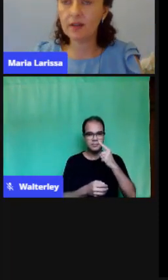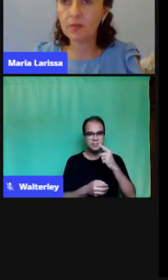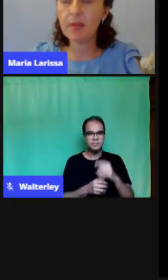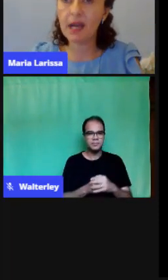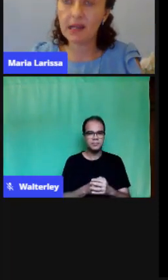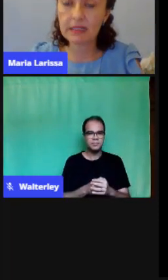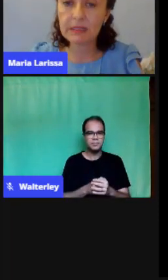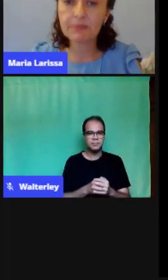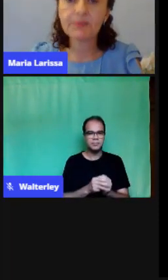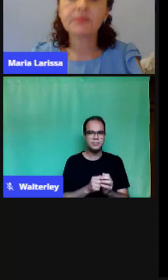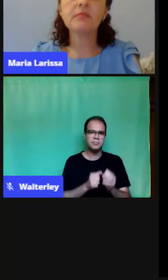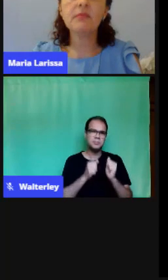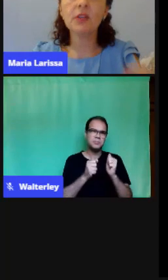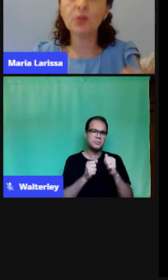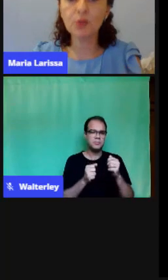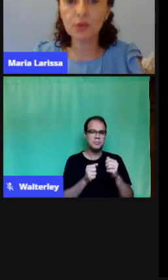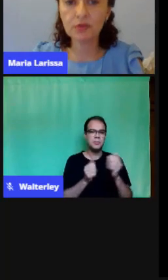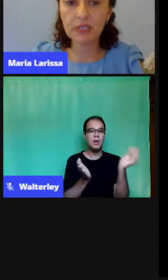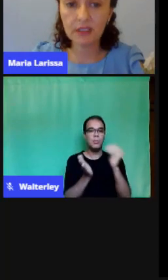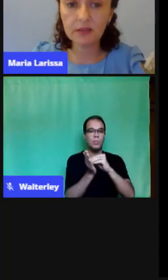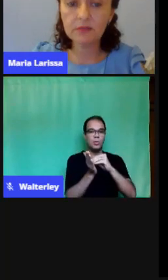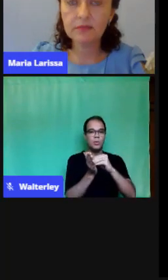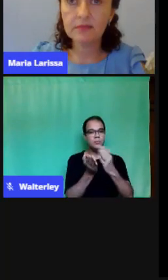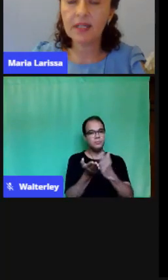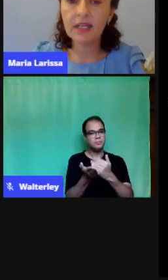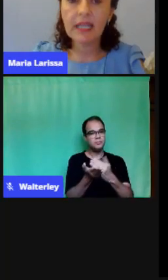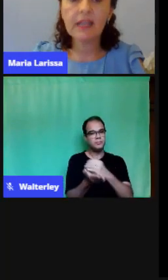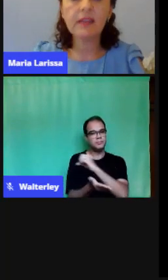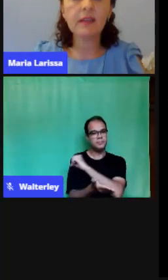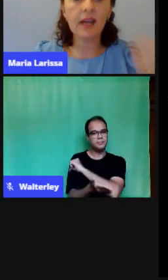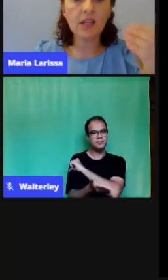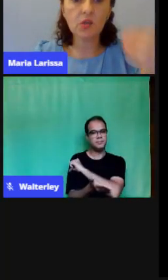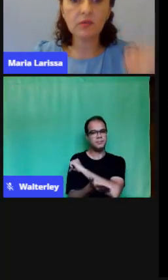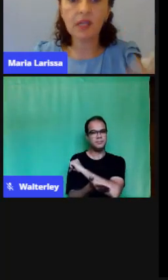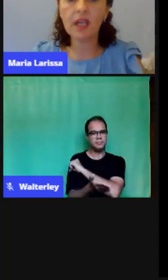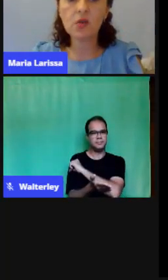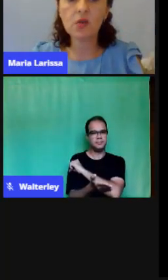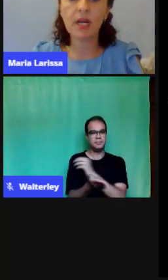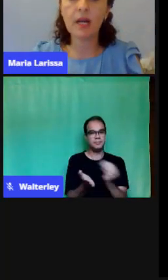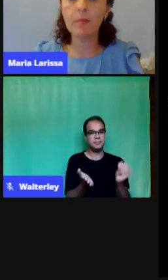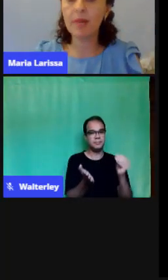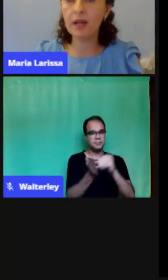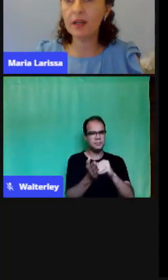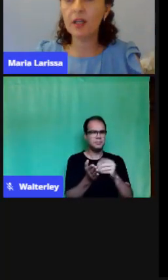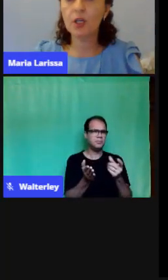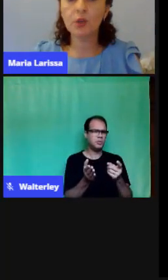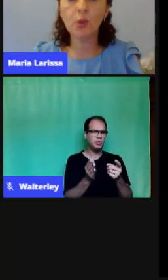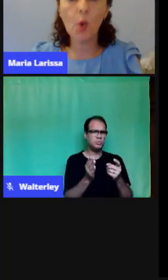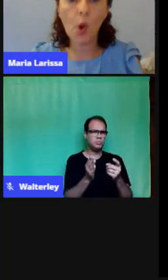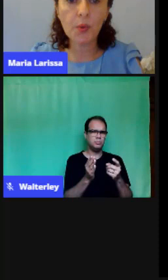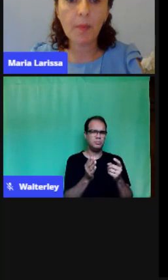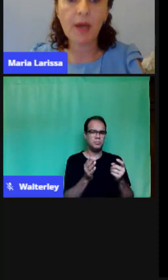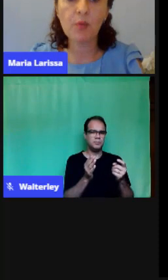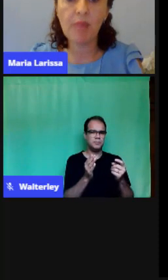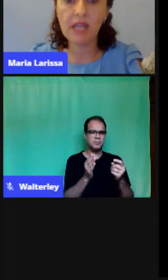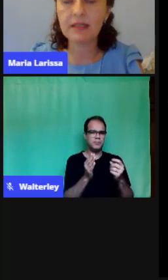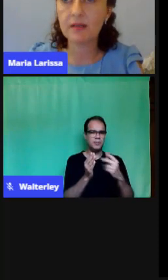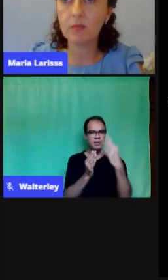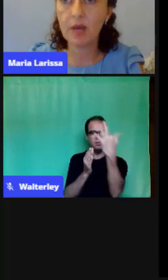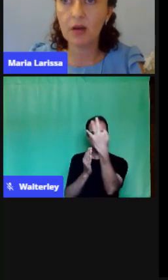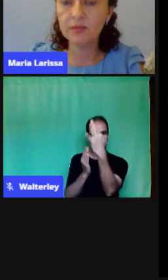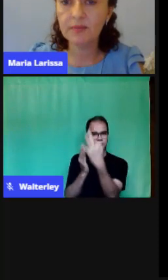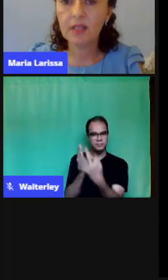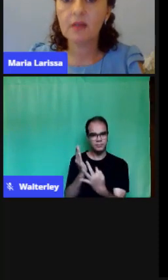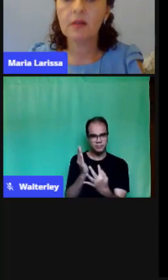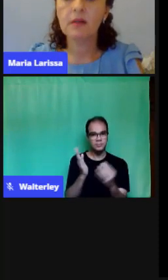do caderno base do 9º ano, né, que traz um texto sobre a campanha do ouro para o bem